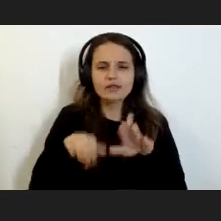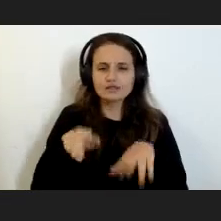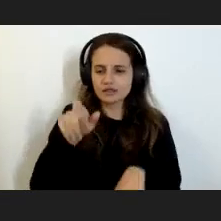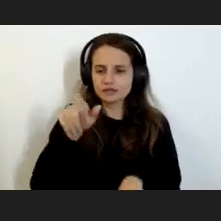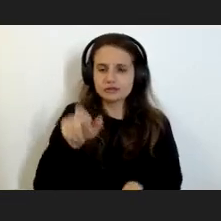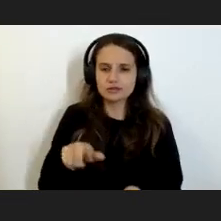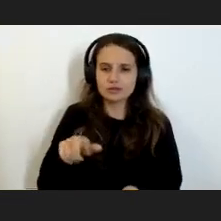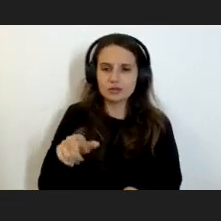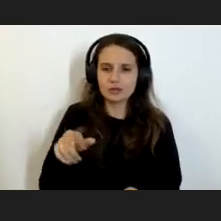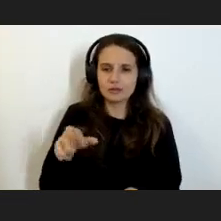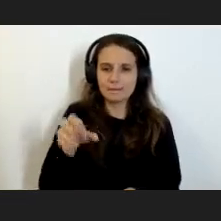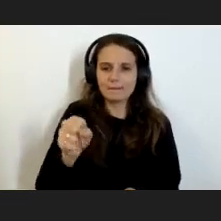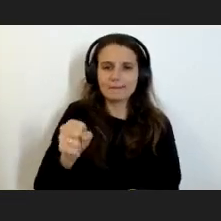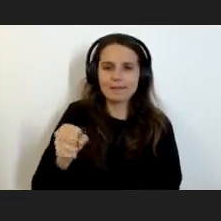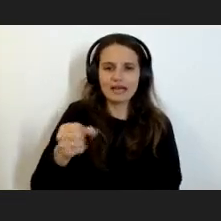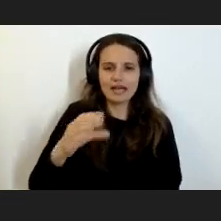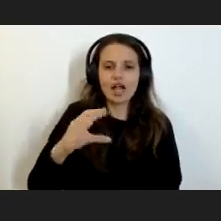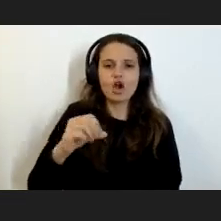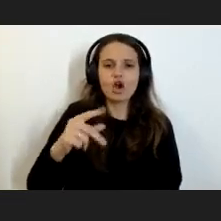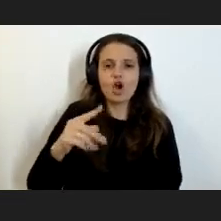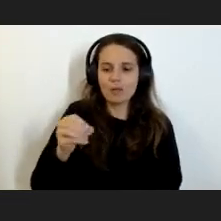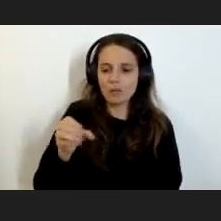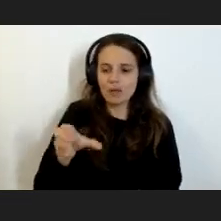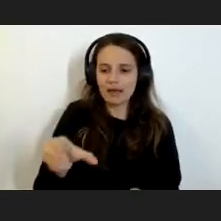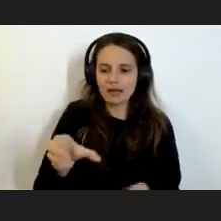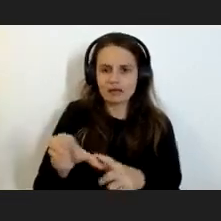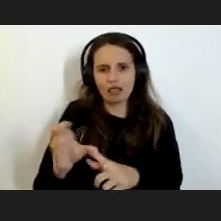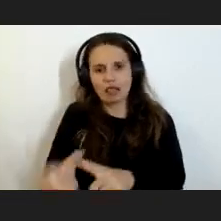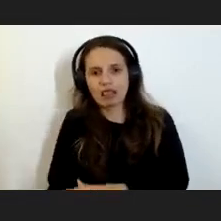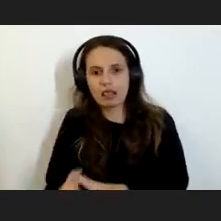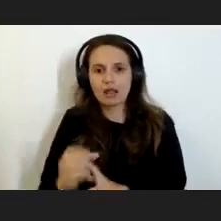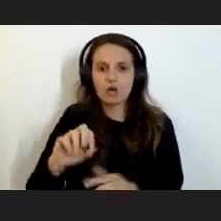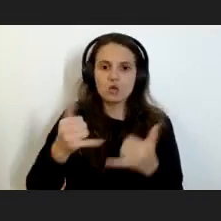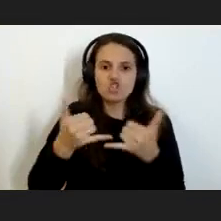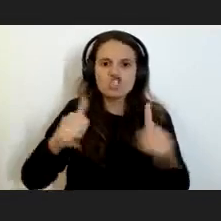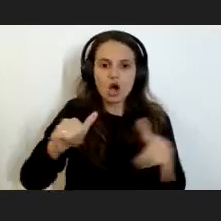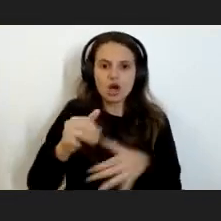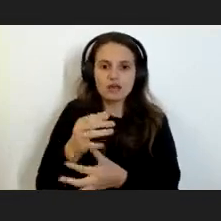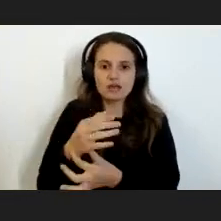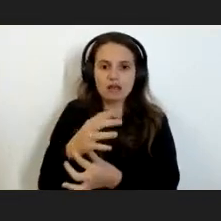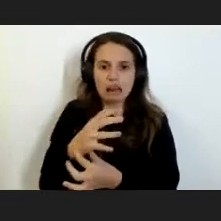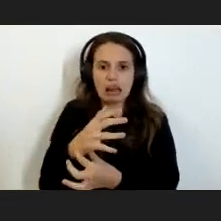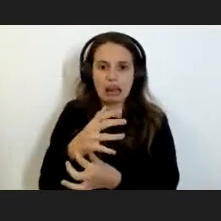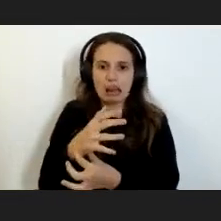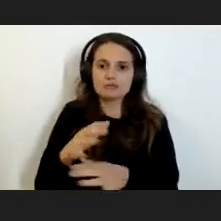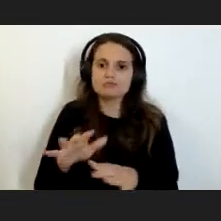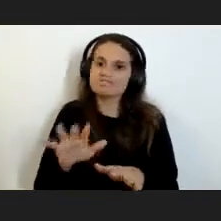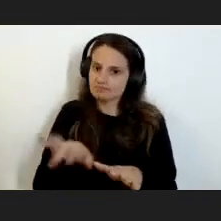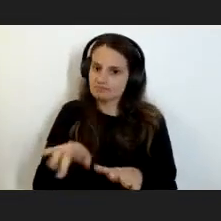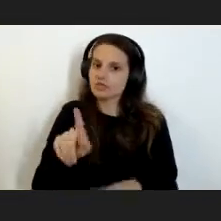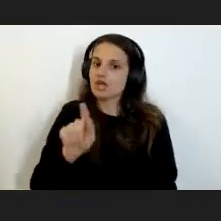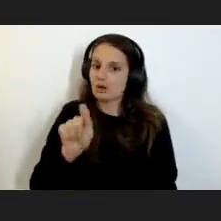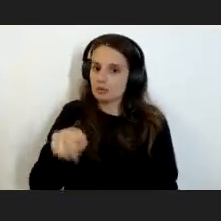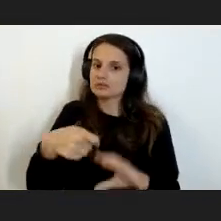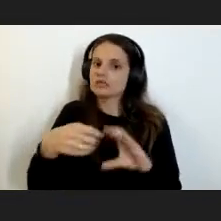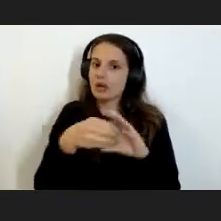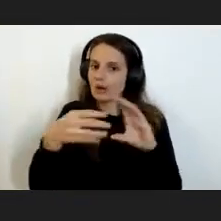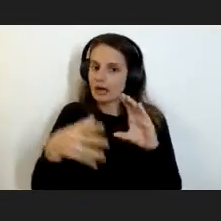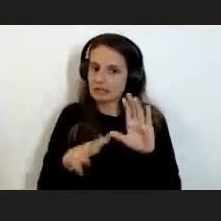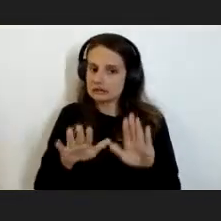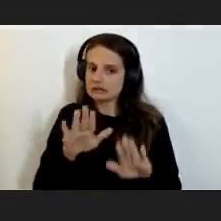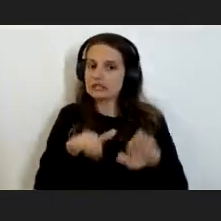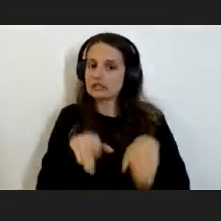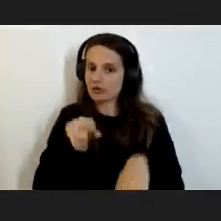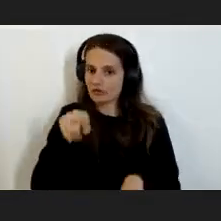coisa, o copo cai, dá um choque na mão, tudo isso já é sinal clínico dessa síndrome, e é